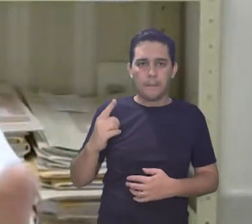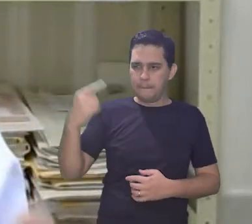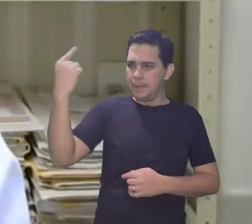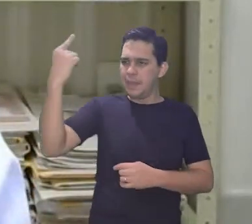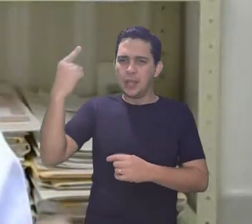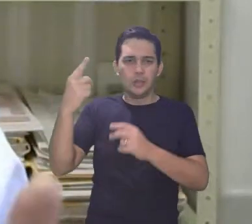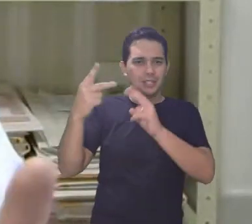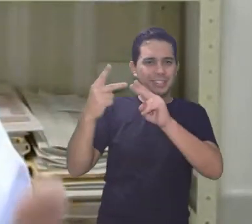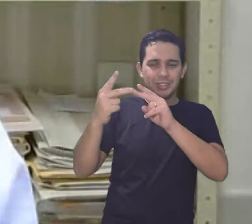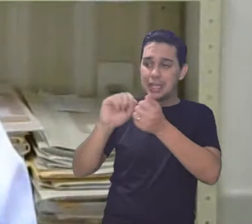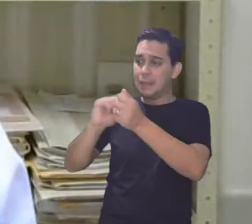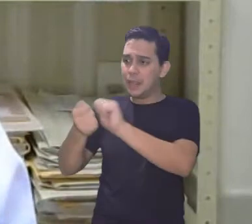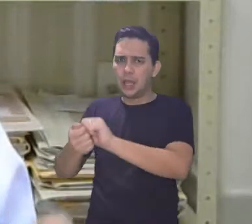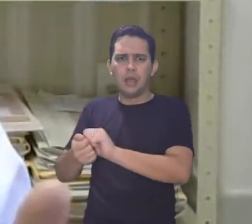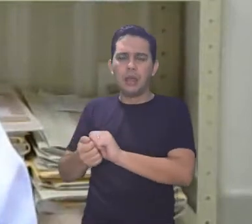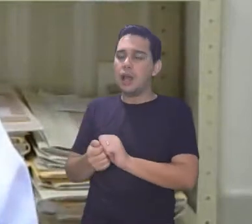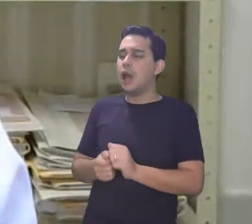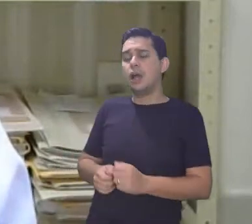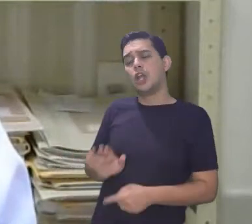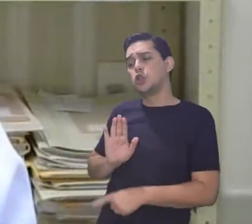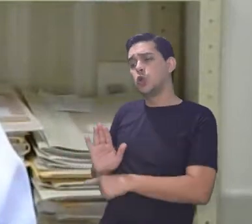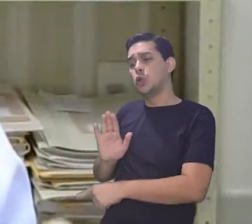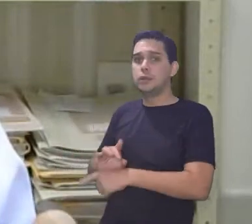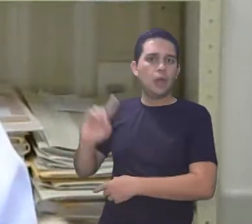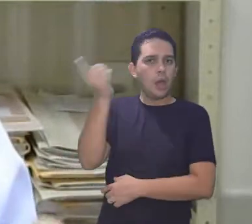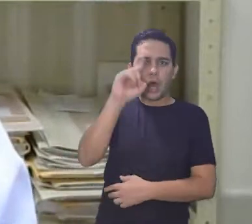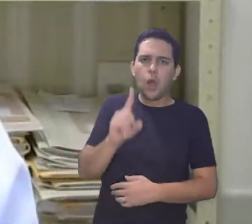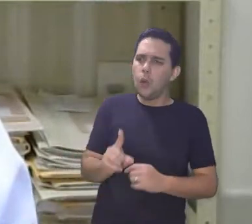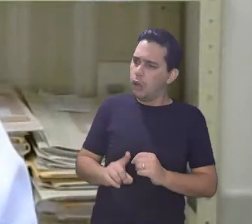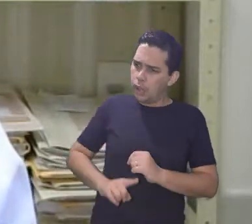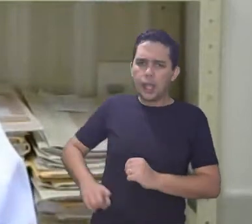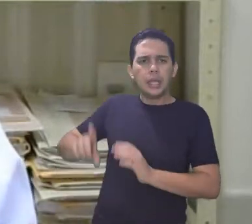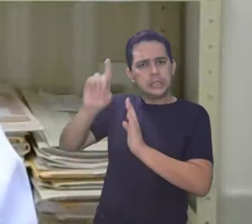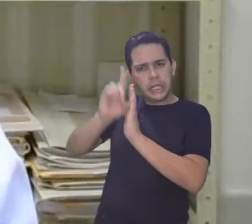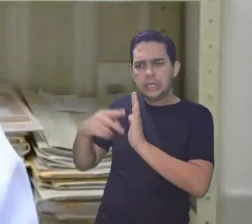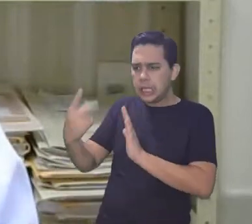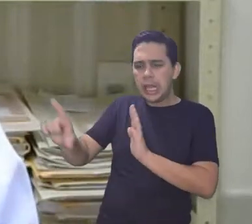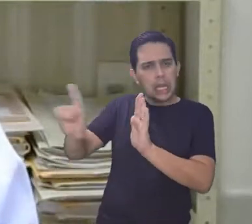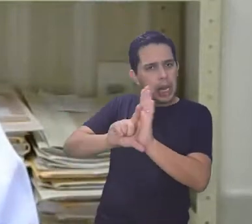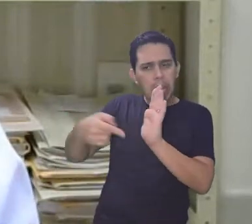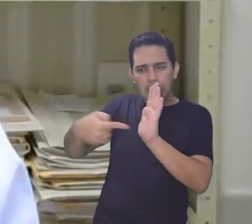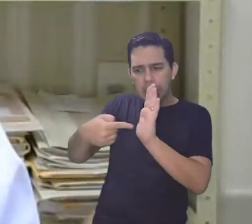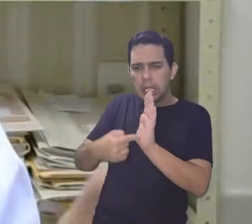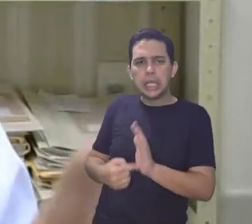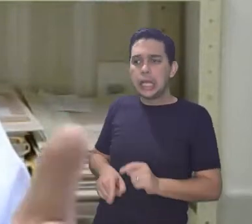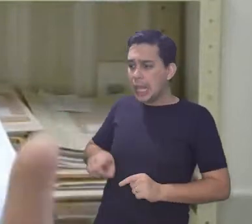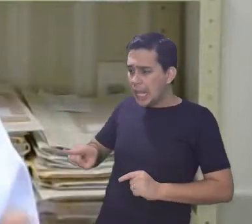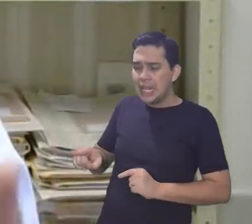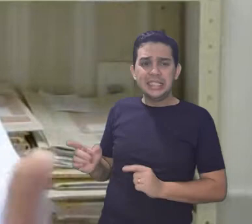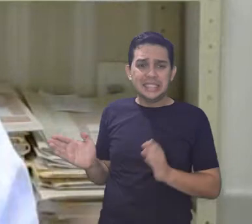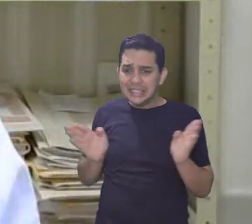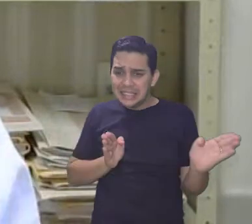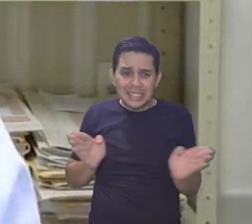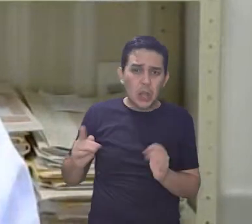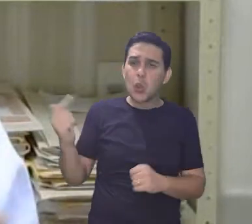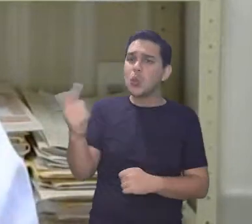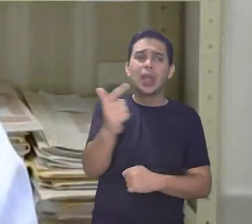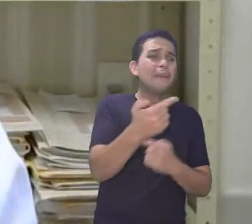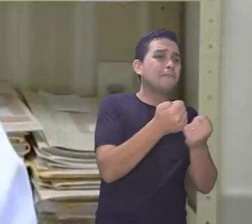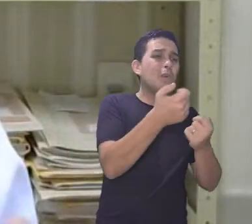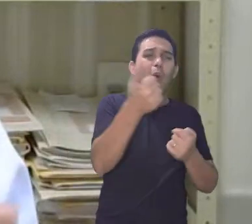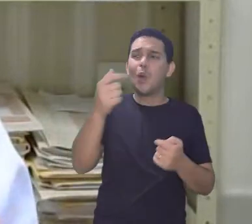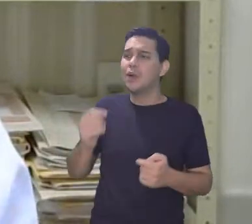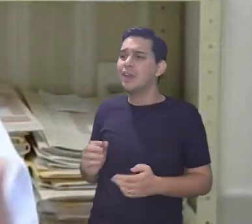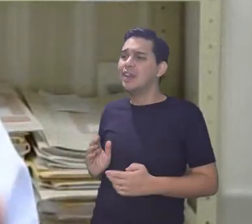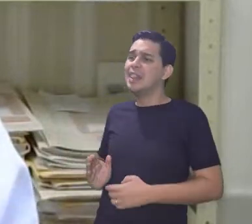é um direito, é algo necessário para a população que já tem dificuldade de acesso, que já tem dificuldade, inclusive, de chegar no local, e